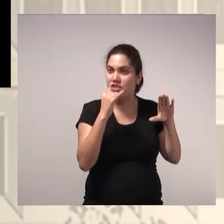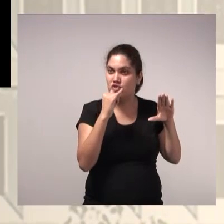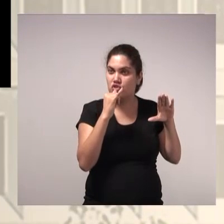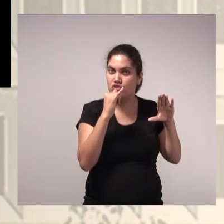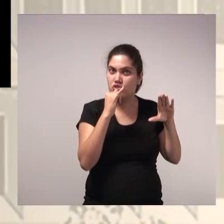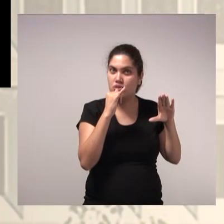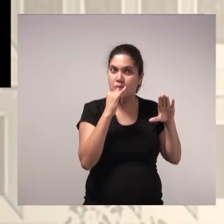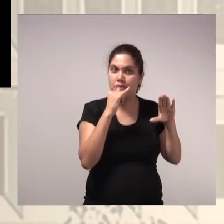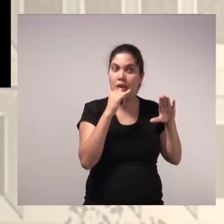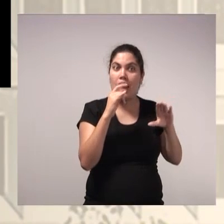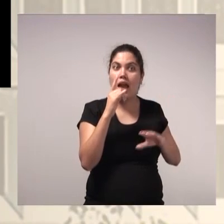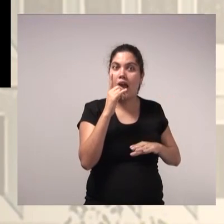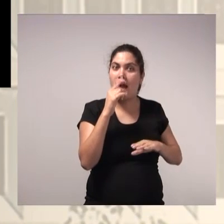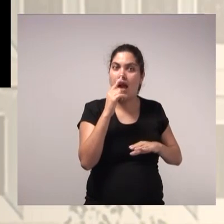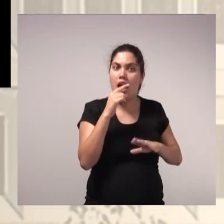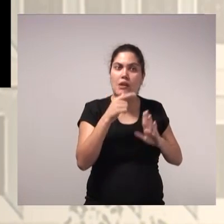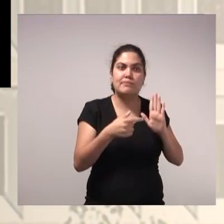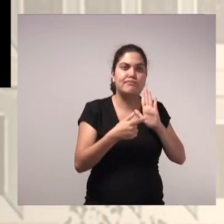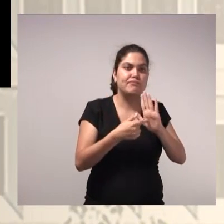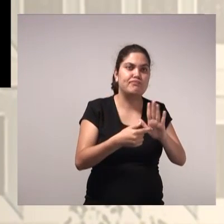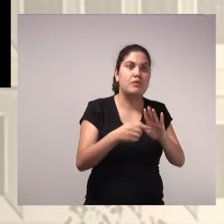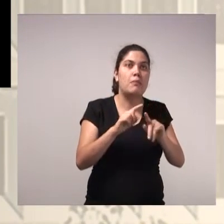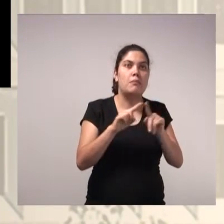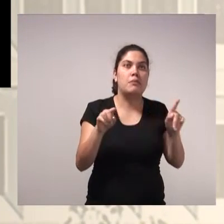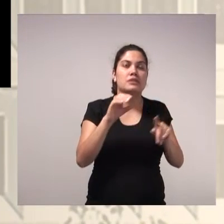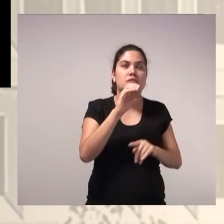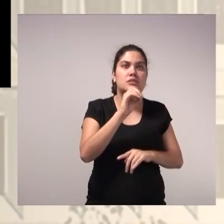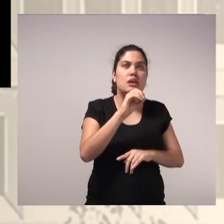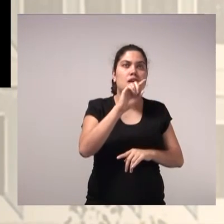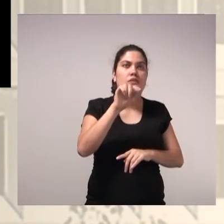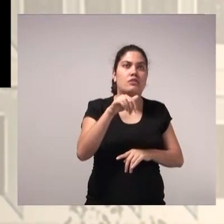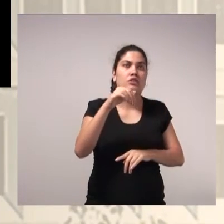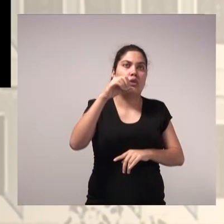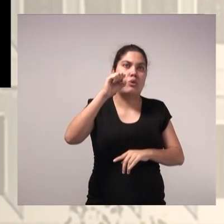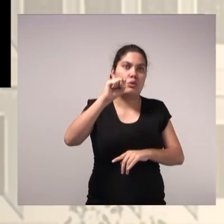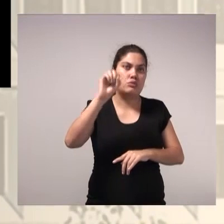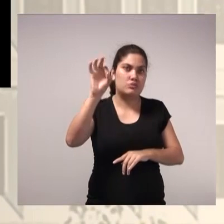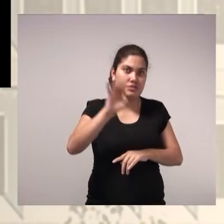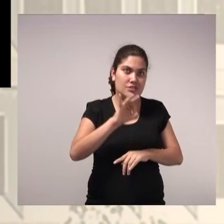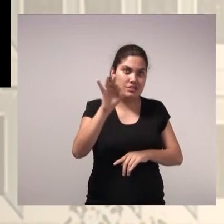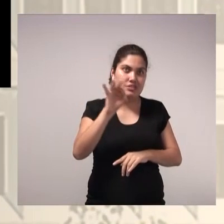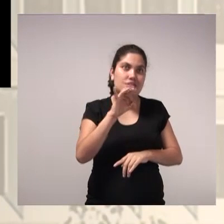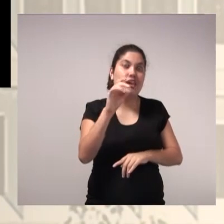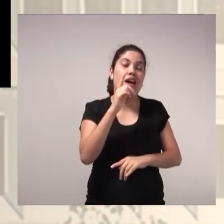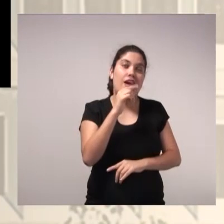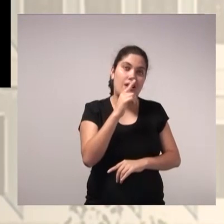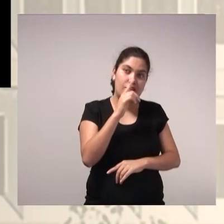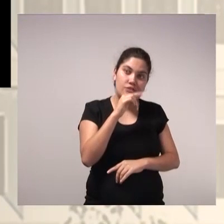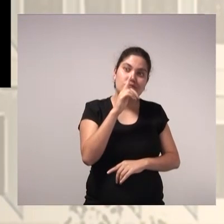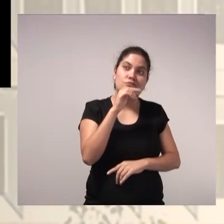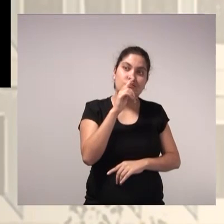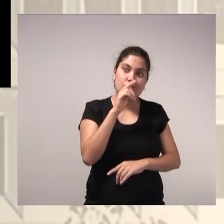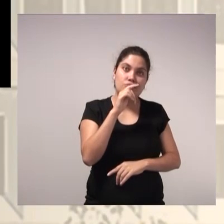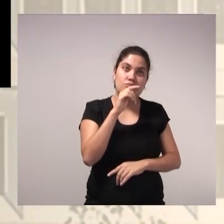água não está aparecendo, mas é esse 0,08%. Aí a gente tem o azul é o papel,